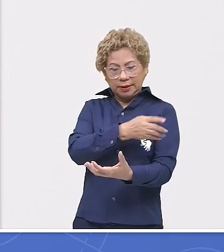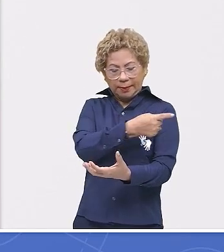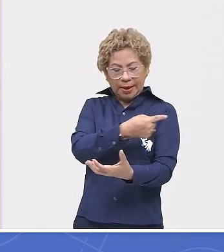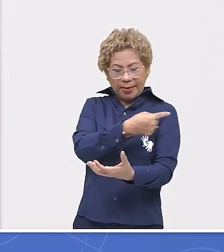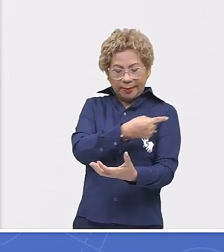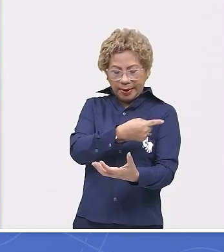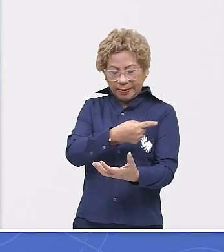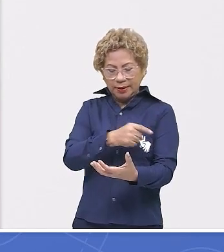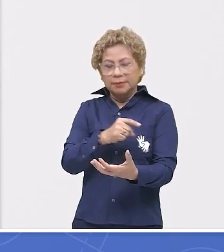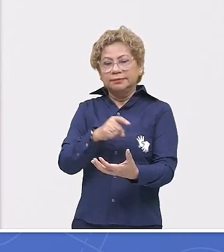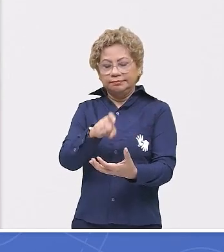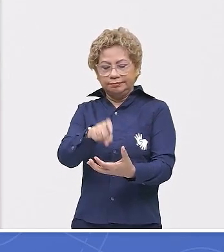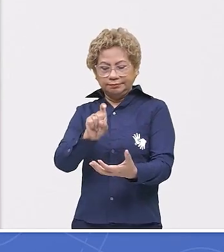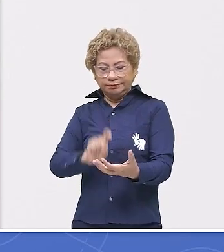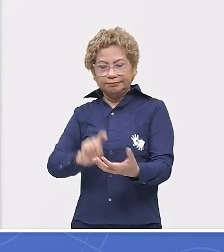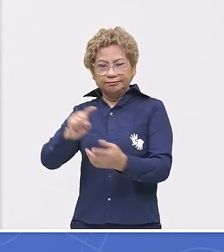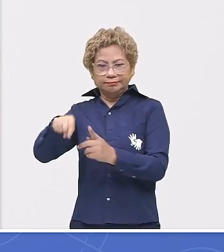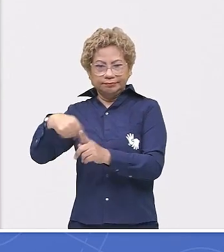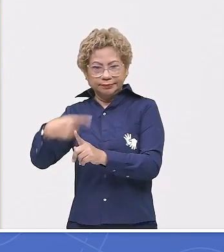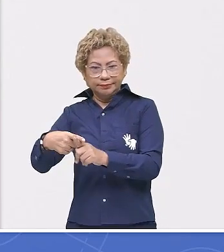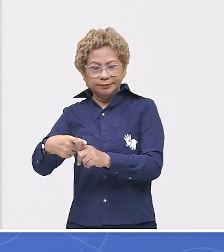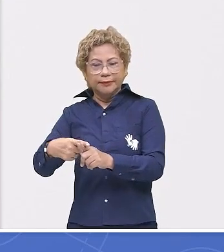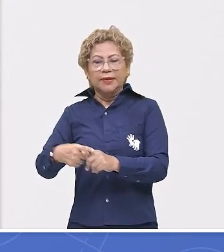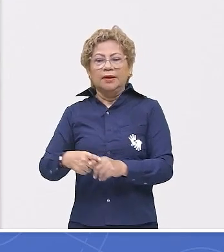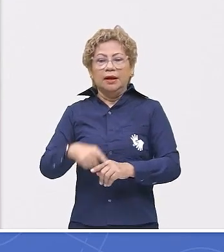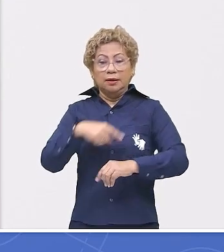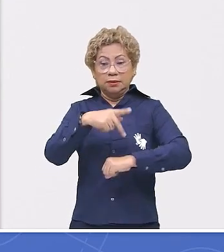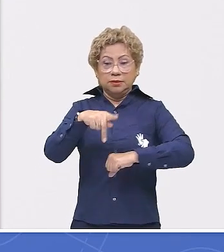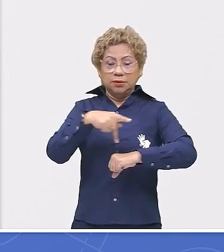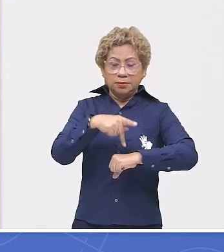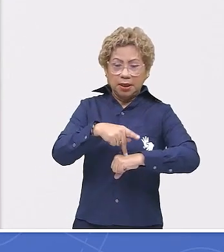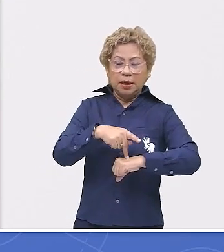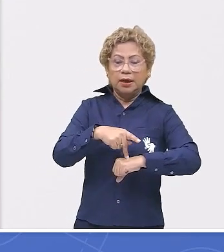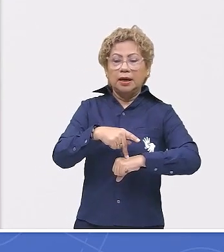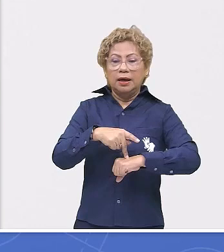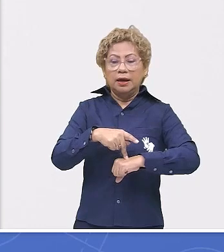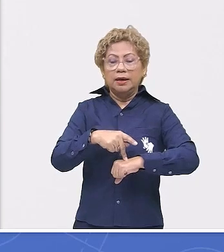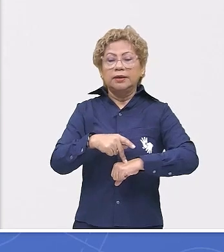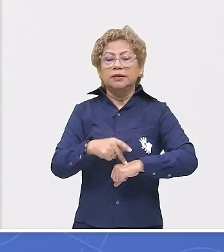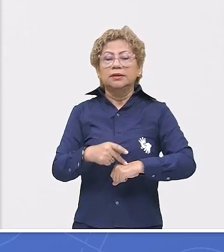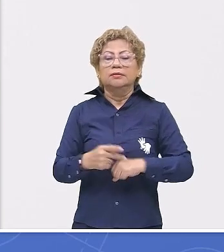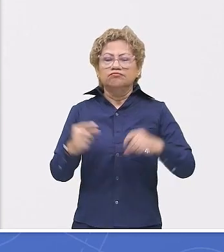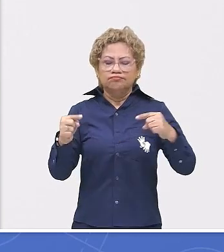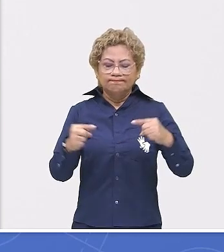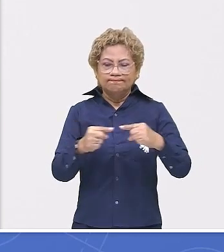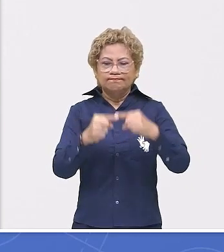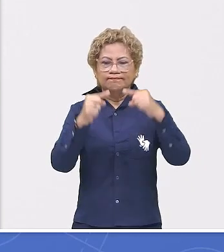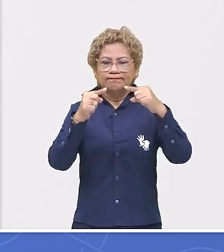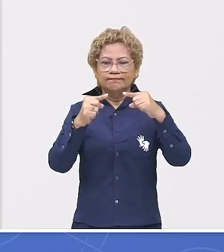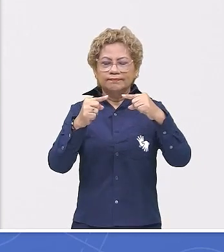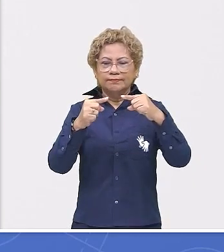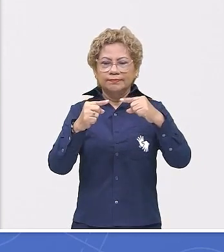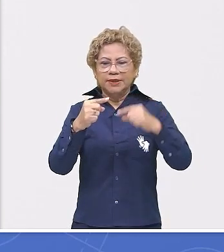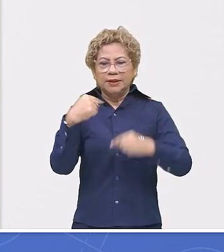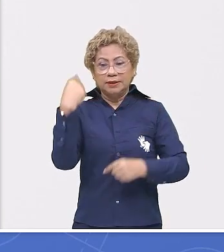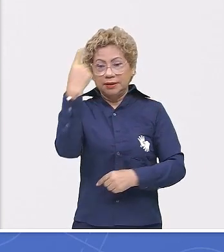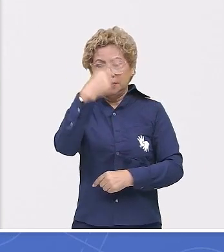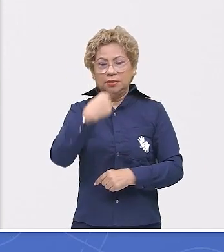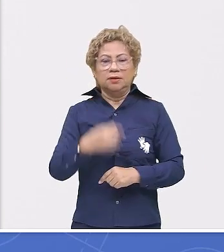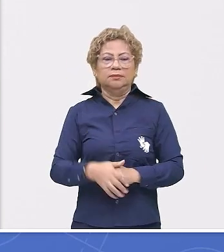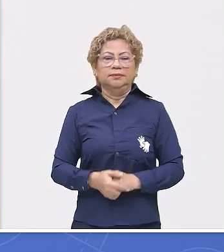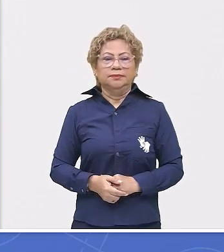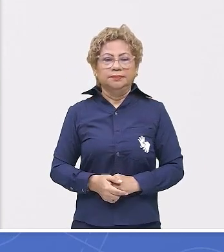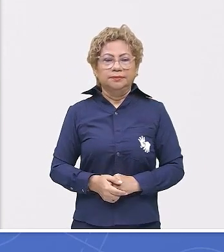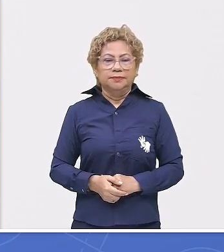muitos países acabaram cumprindo os fusos horários, porém, fazendo o seu limite prático, tá? Por